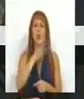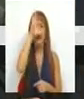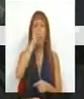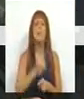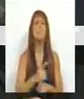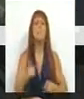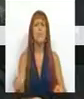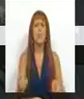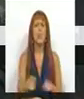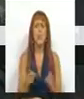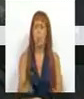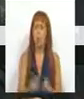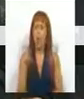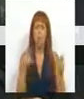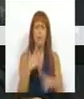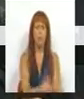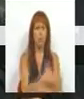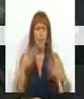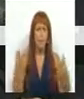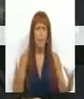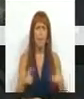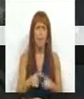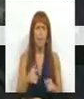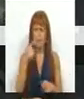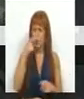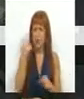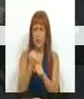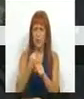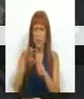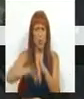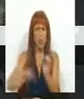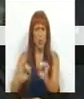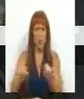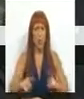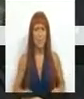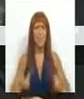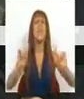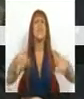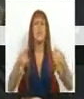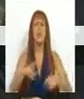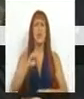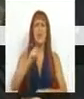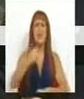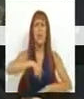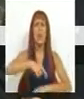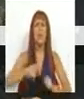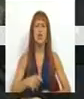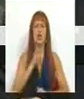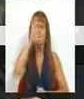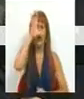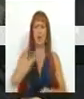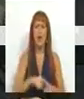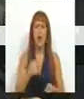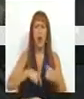Ministro, porquê o aumento tão significativo de precários depois sob as 35 horas? Sr.